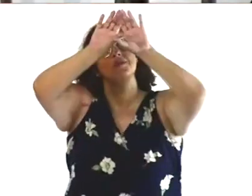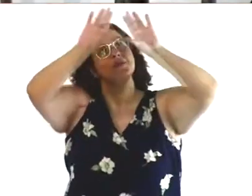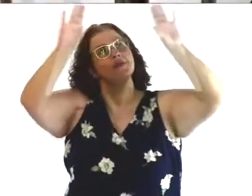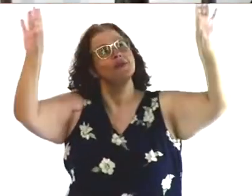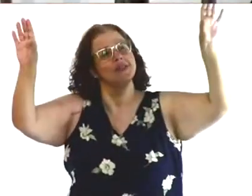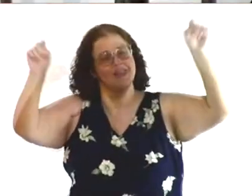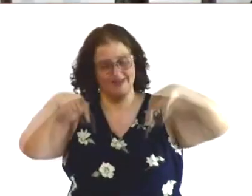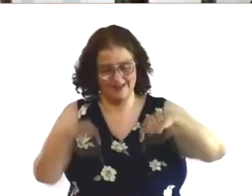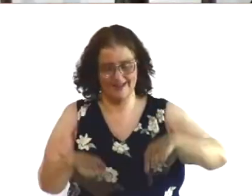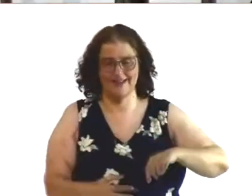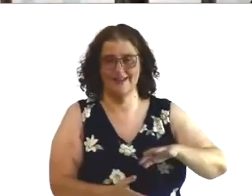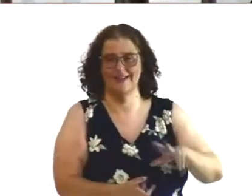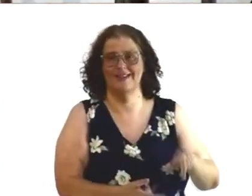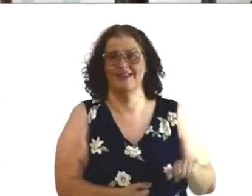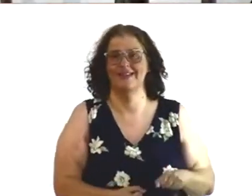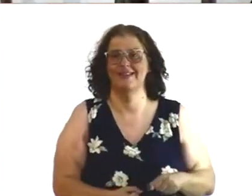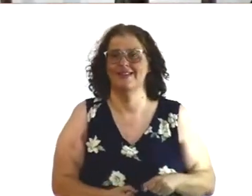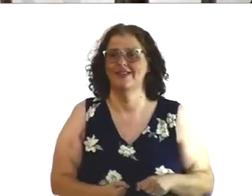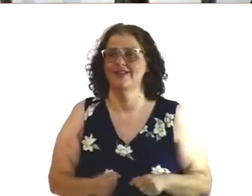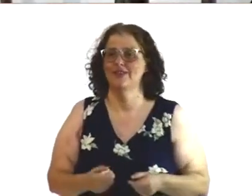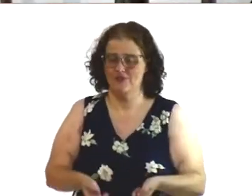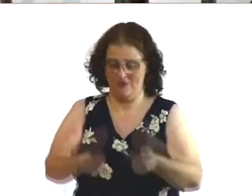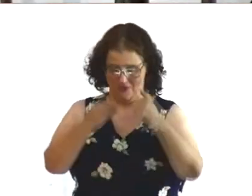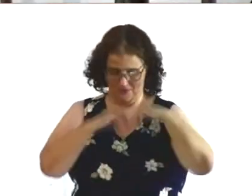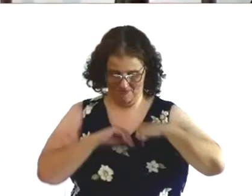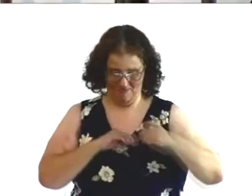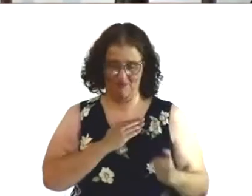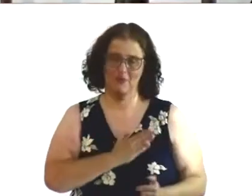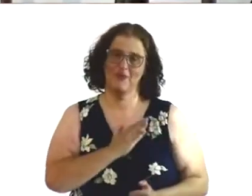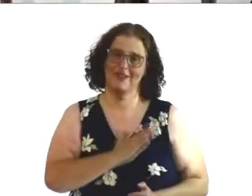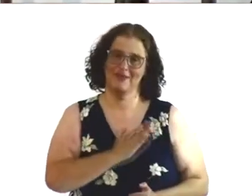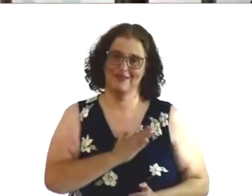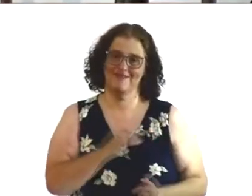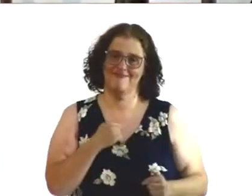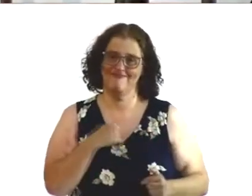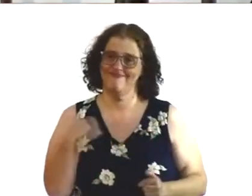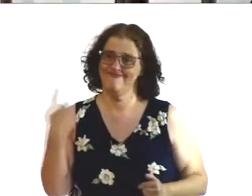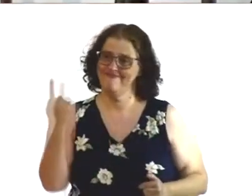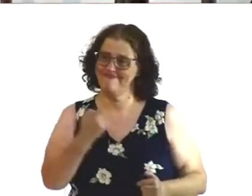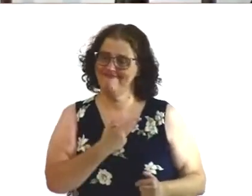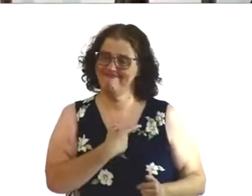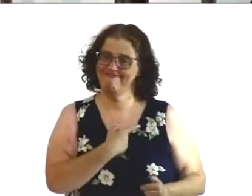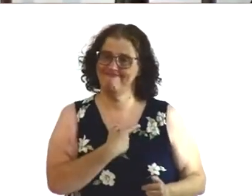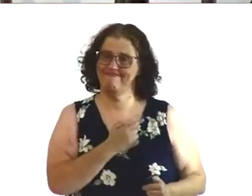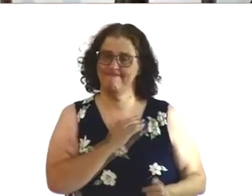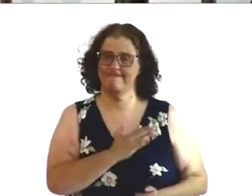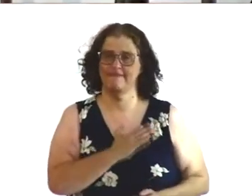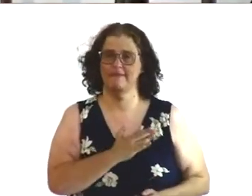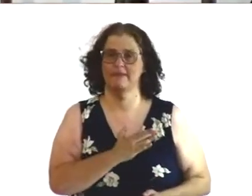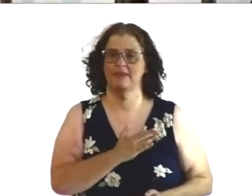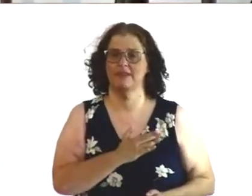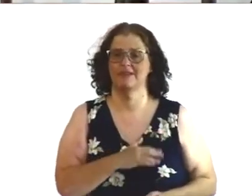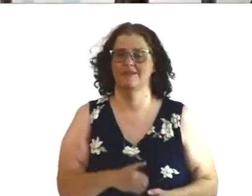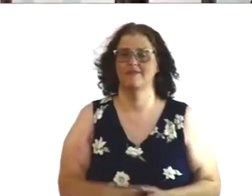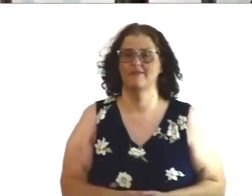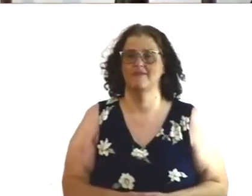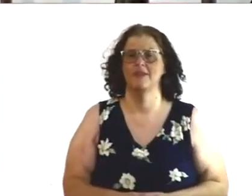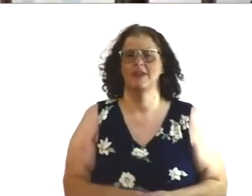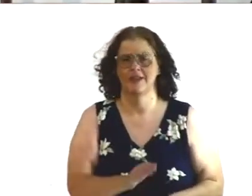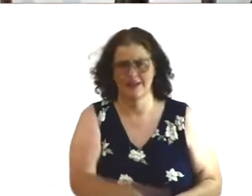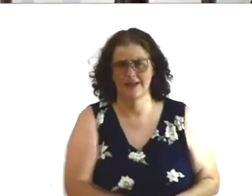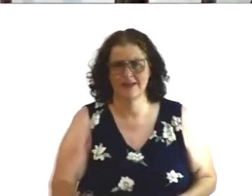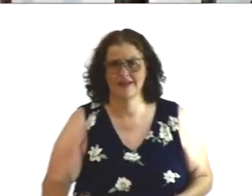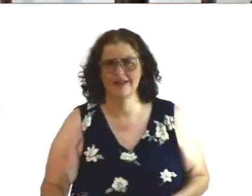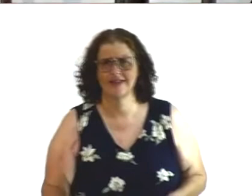terra, nos corações. Nos corações, crianças. É